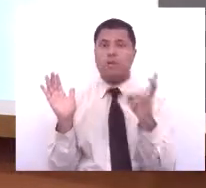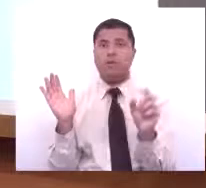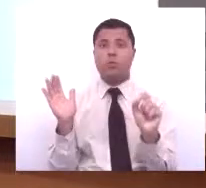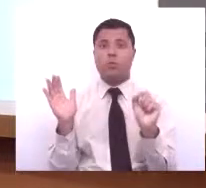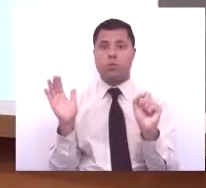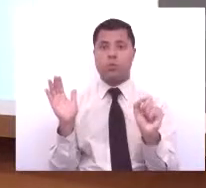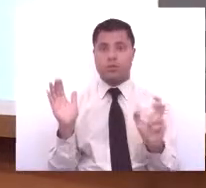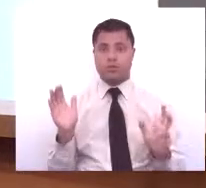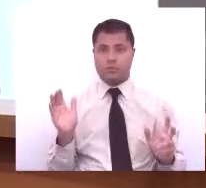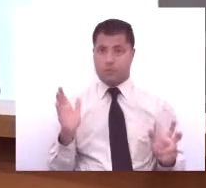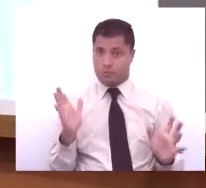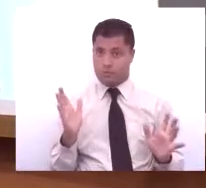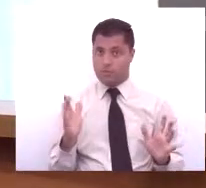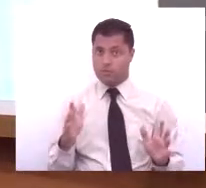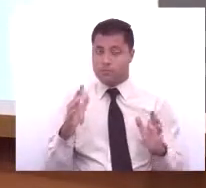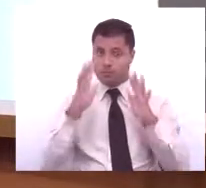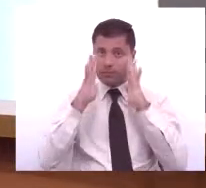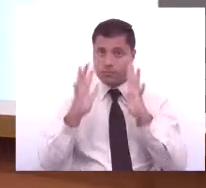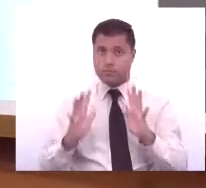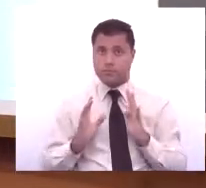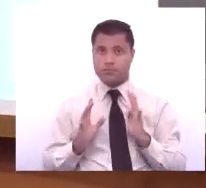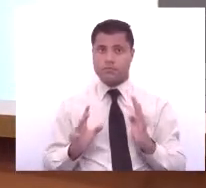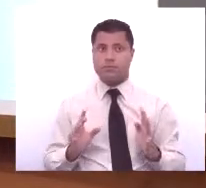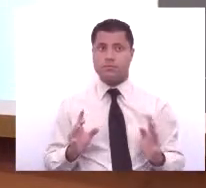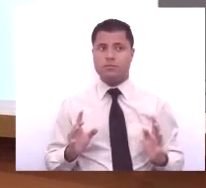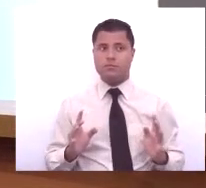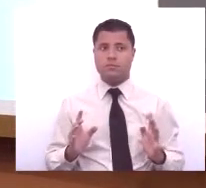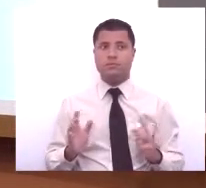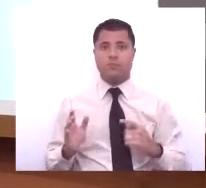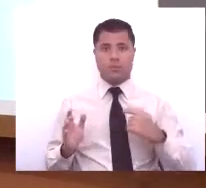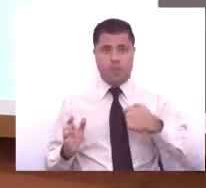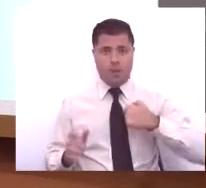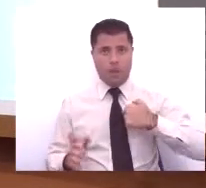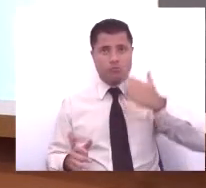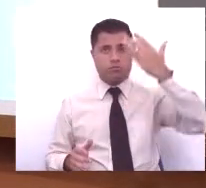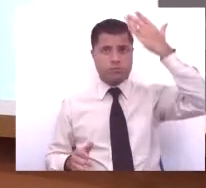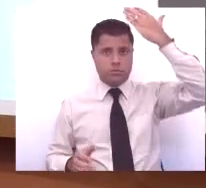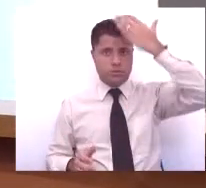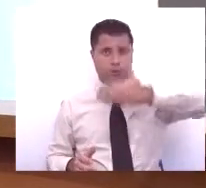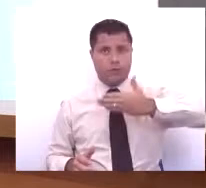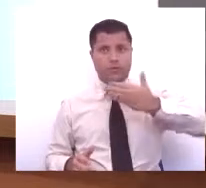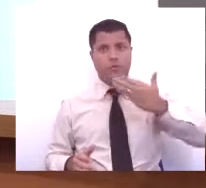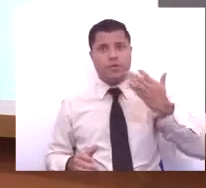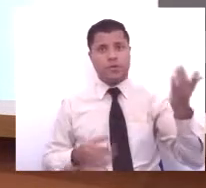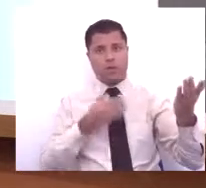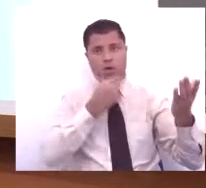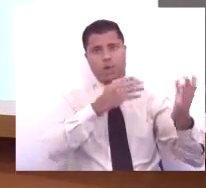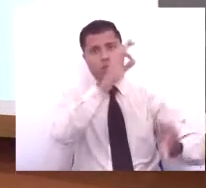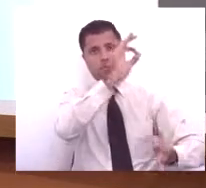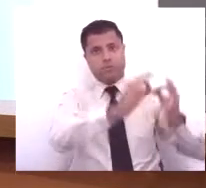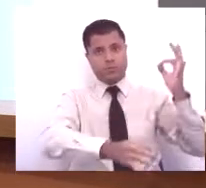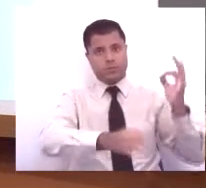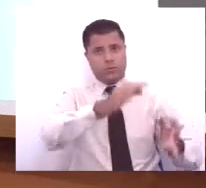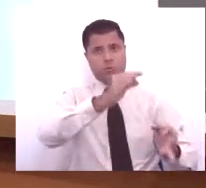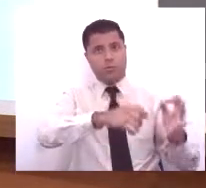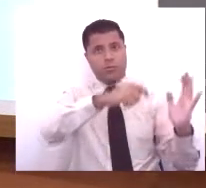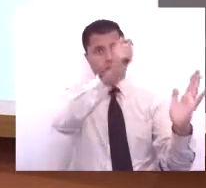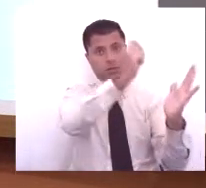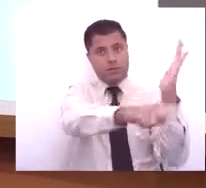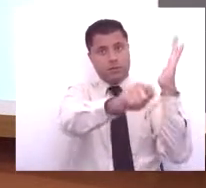provei, preste atenção, provei ao juiz que a minha assinatura